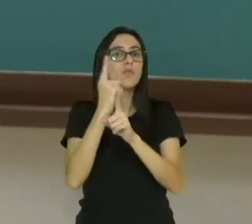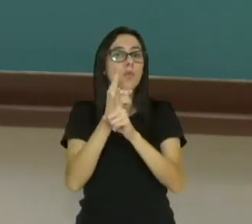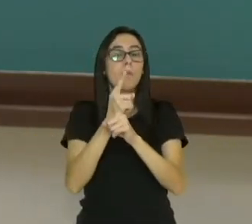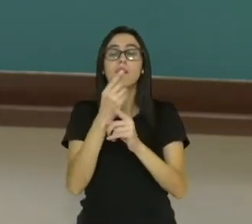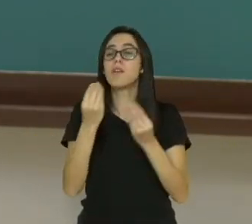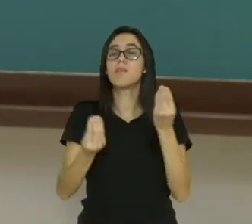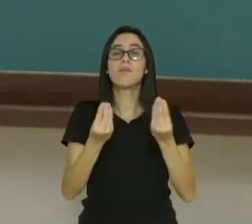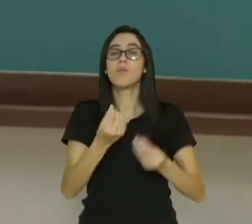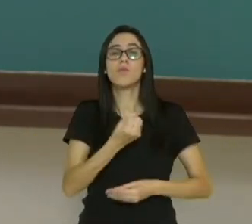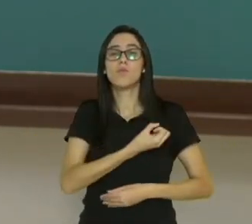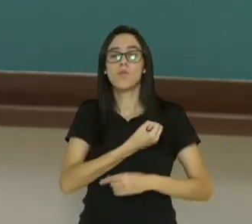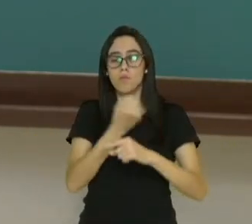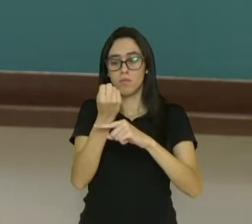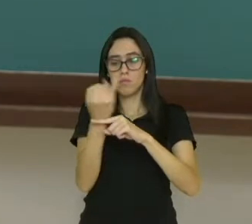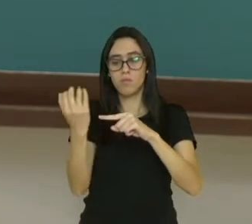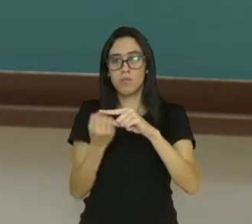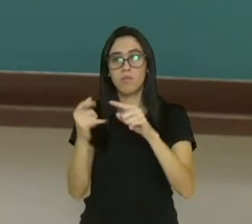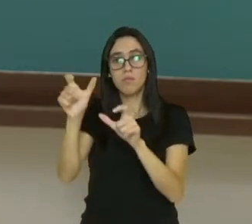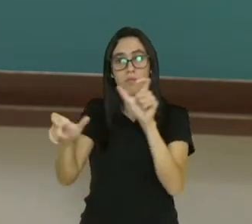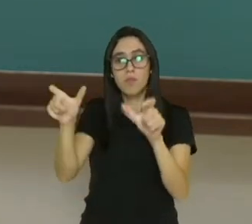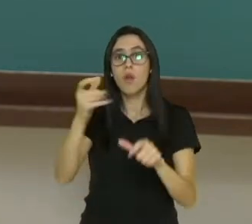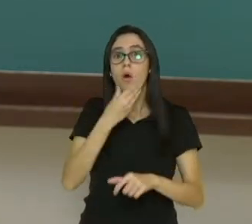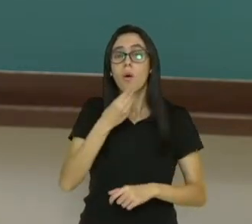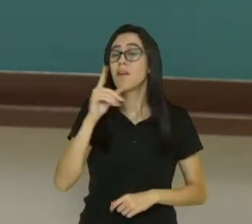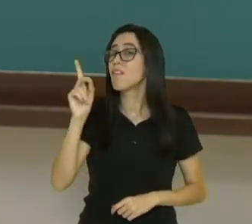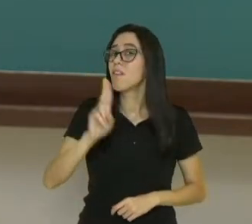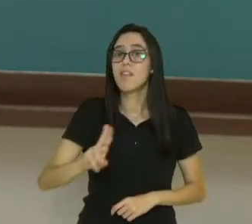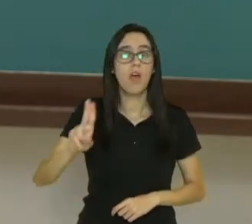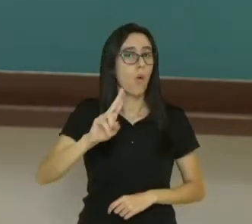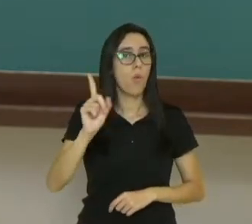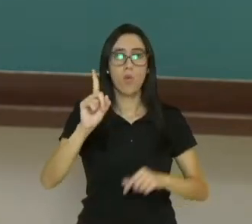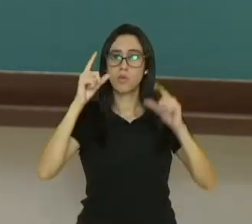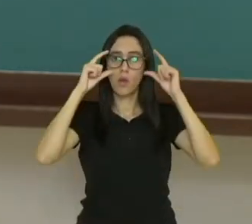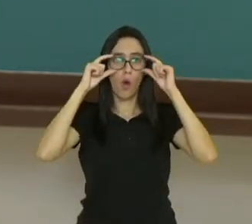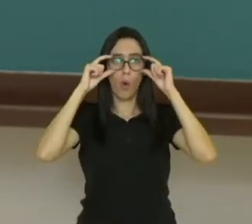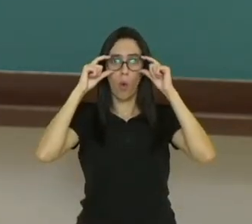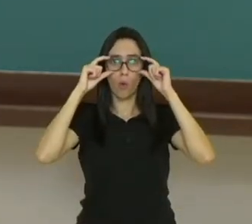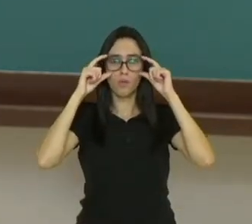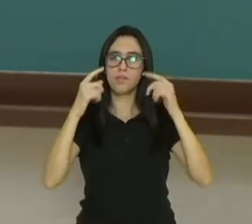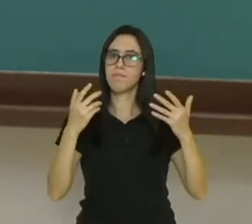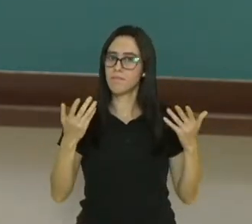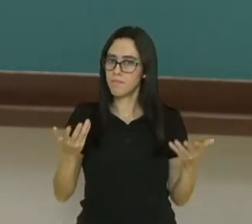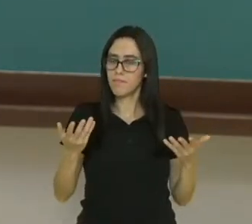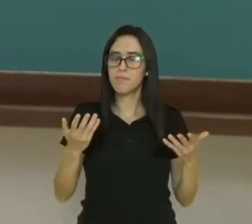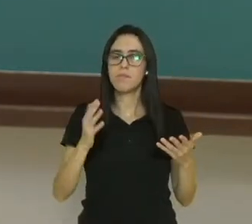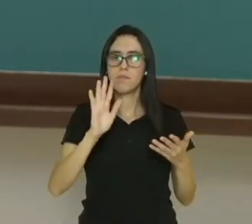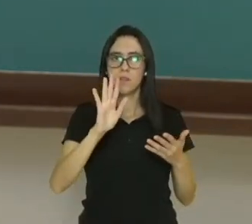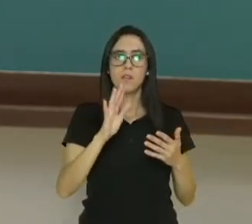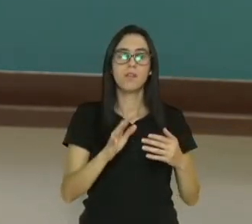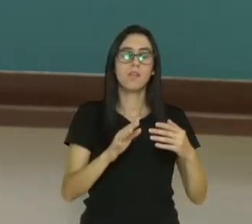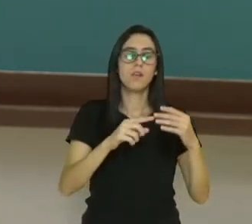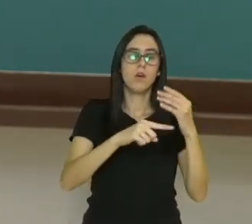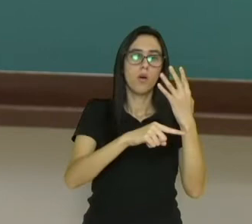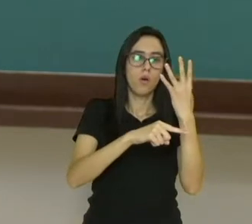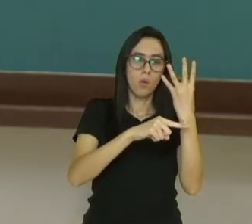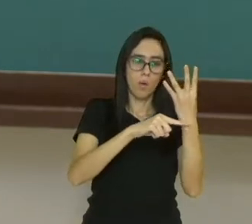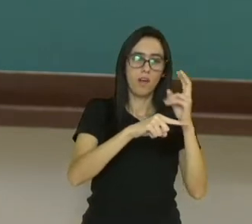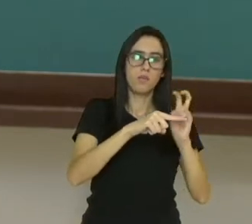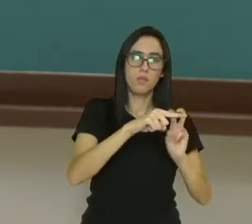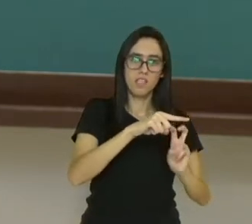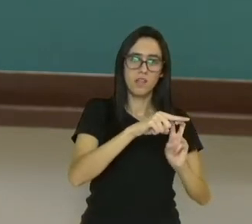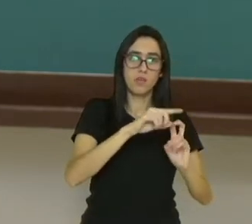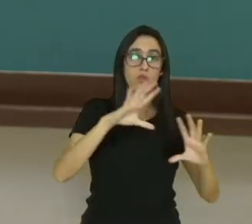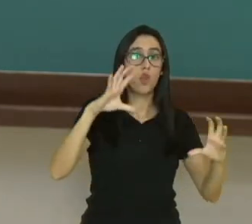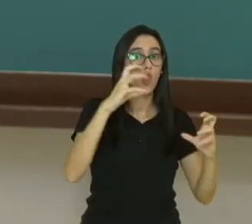das pessoas que estava representa os homens que não usavam óculos? Eu sei que metade de 4/5 usava. Quanto será que não